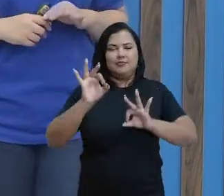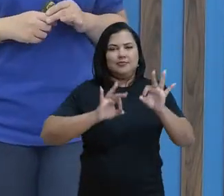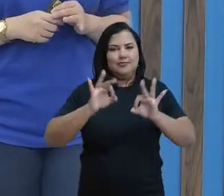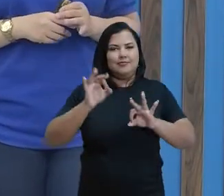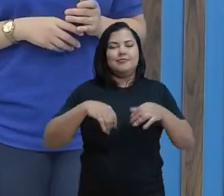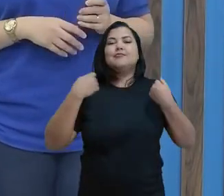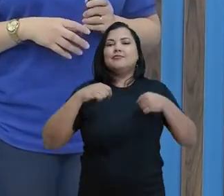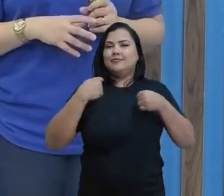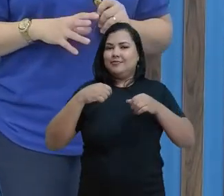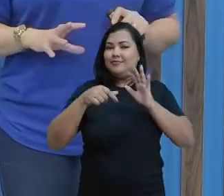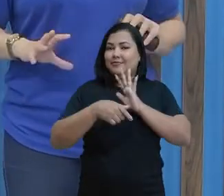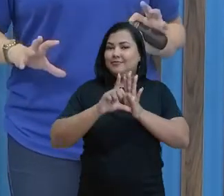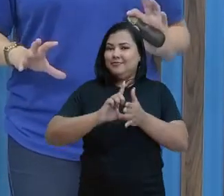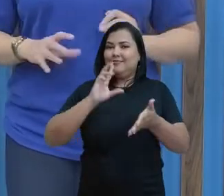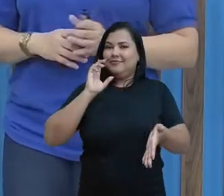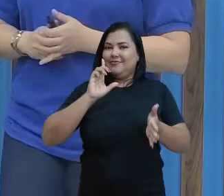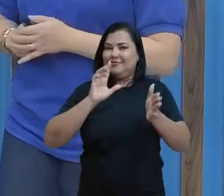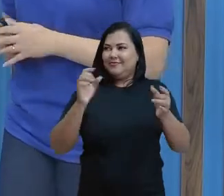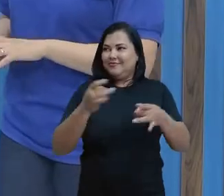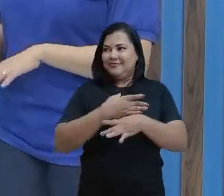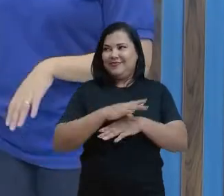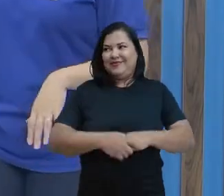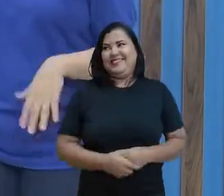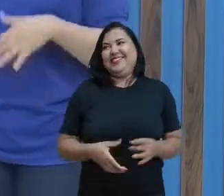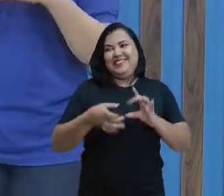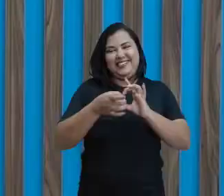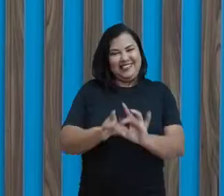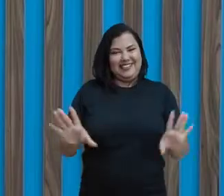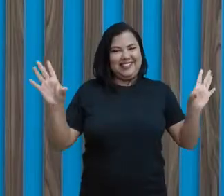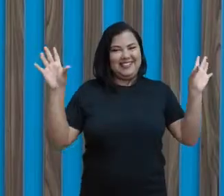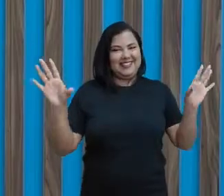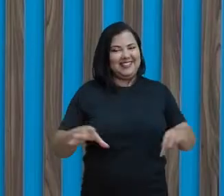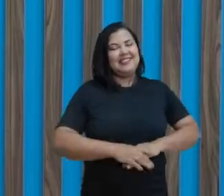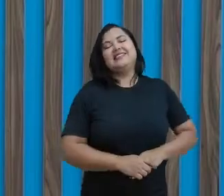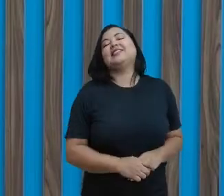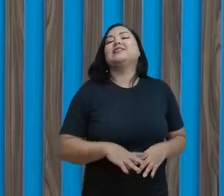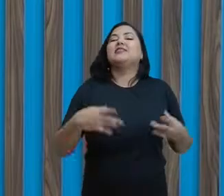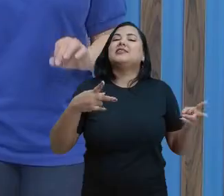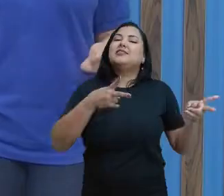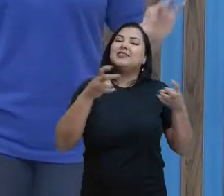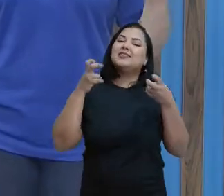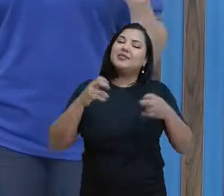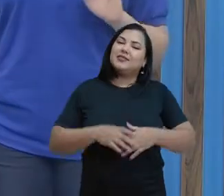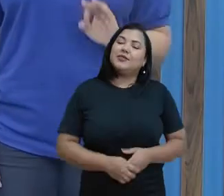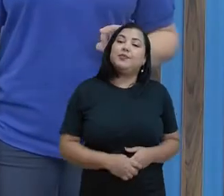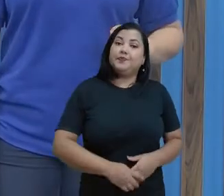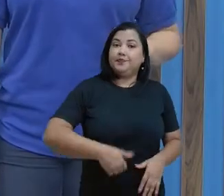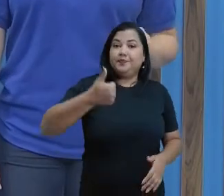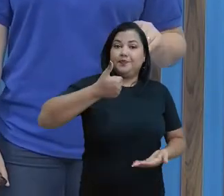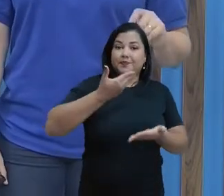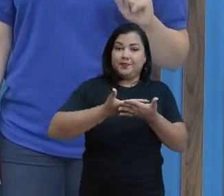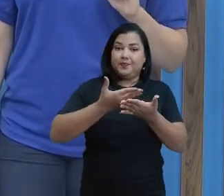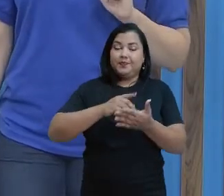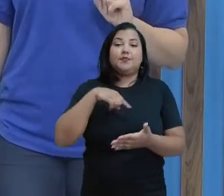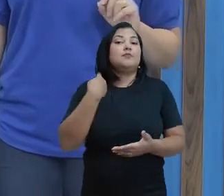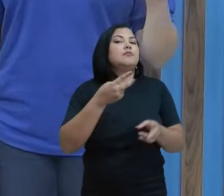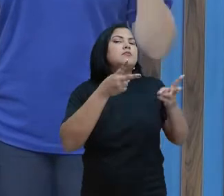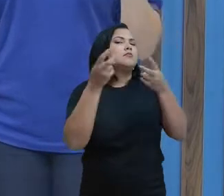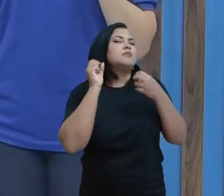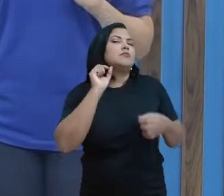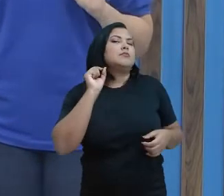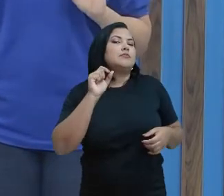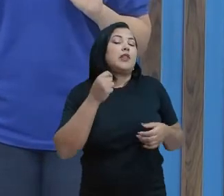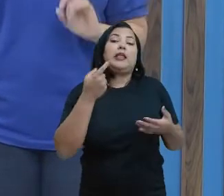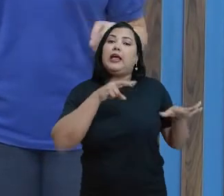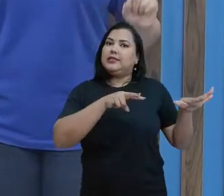um pouquinho, né, professor? Fica à vontade. E aí a gente vai observar, ó, nessa primeira aula, a gente verificou, primeira